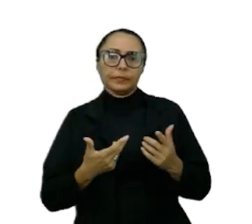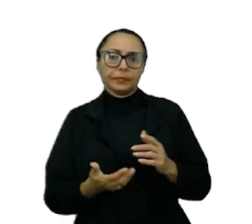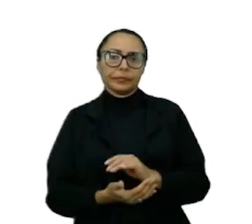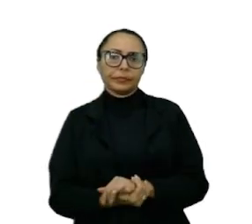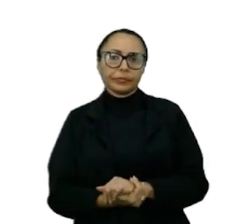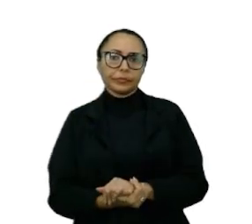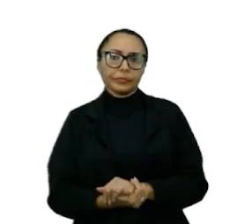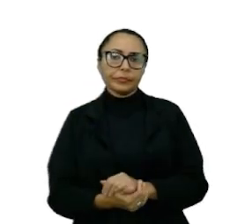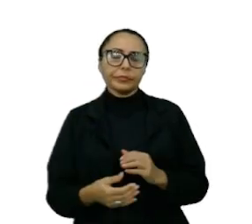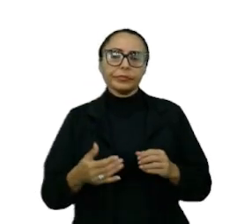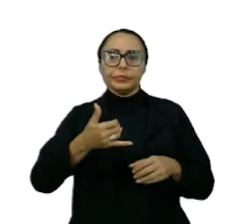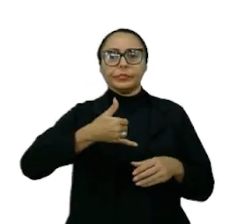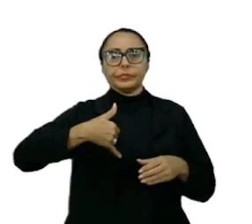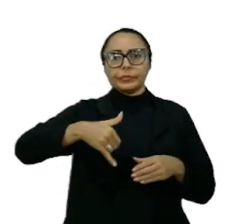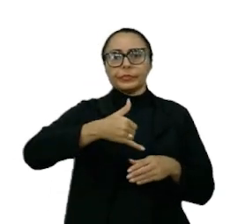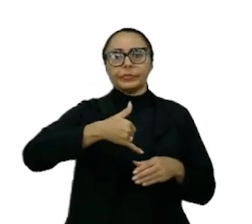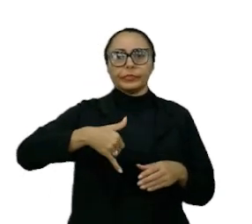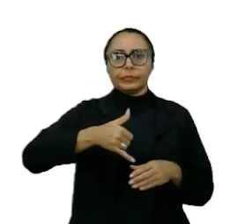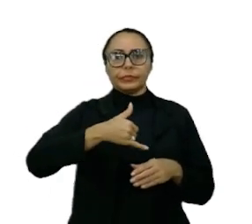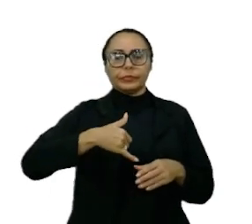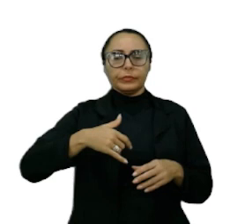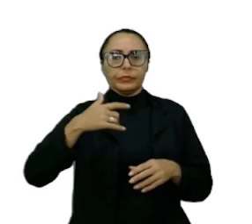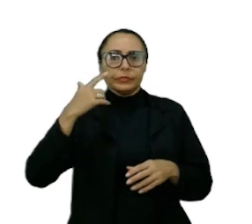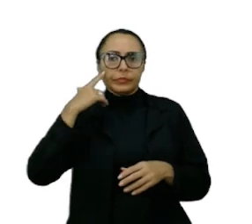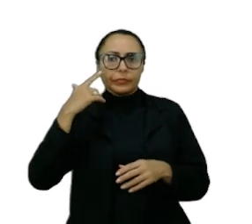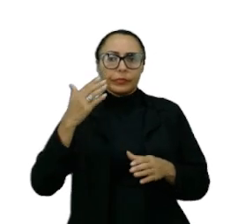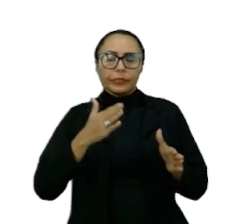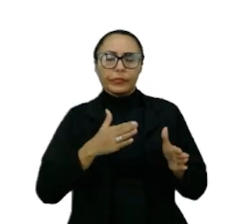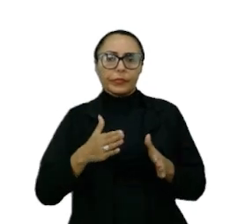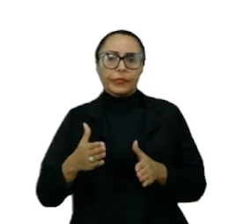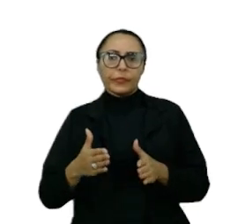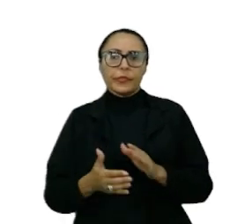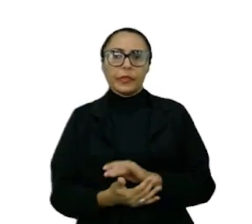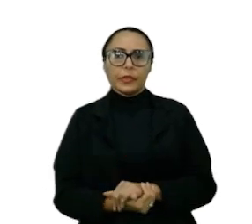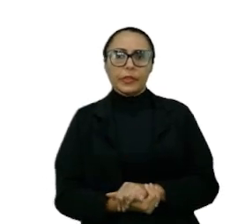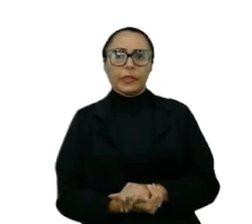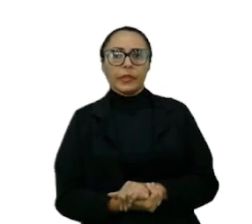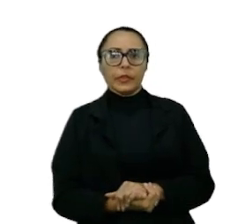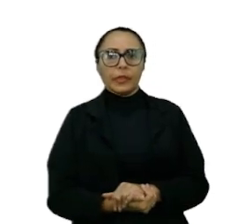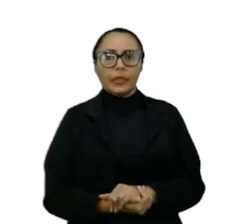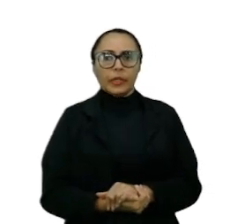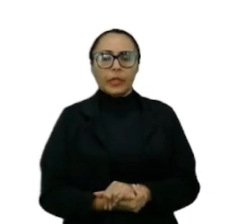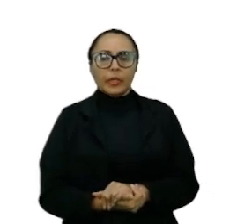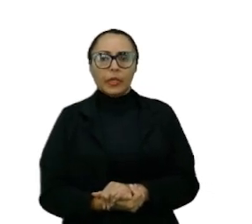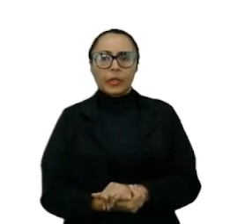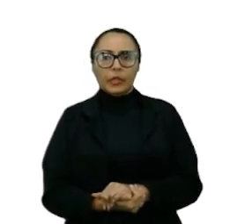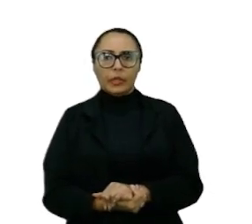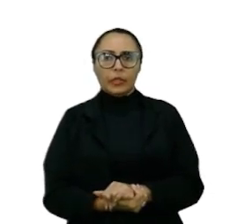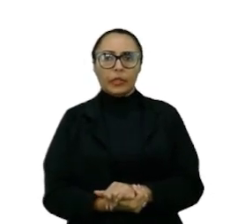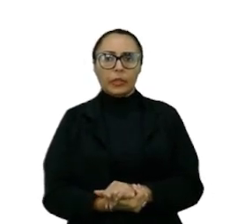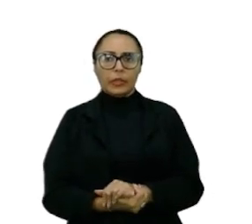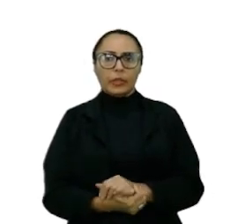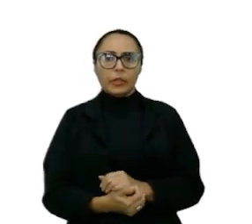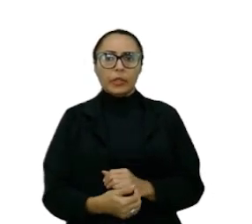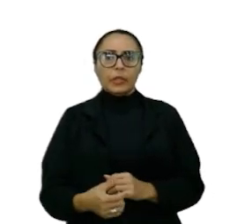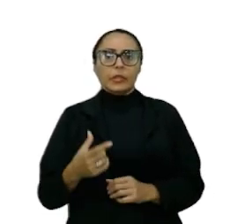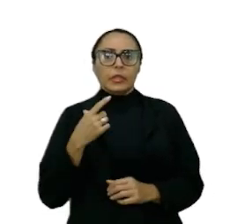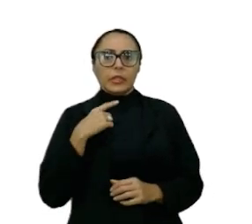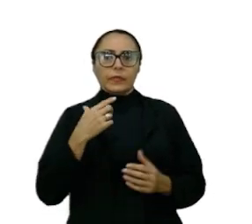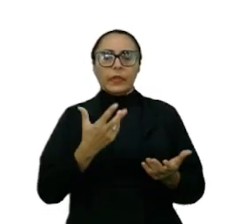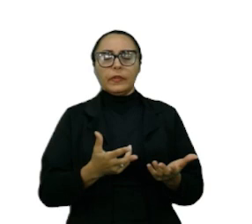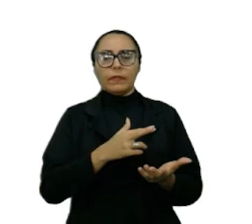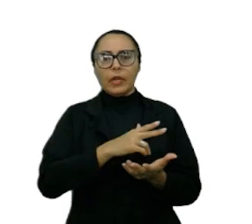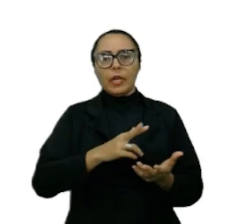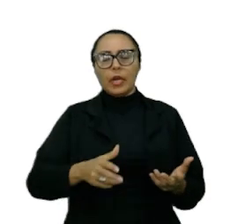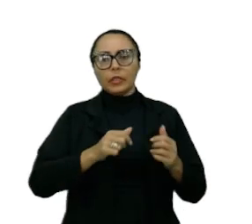diesel, ele é derivado do refino de petróleo. A Petrobras, né, em seus postos distribuidores para